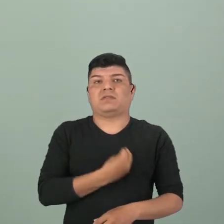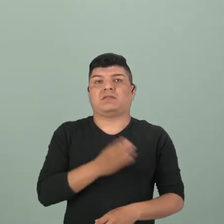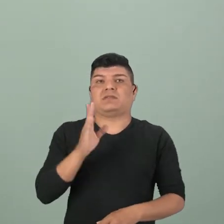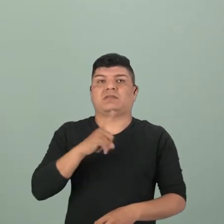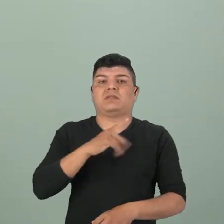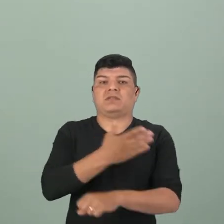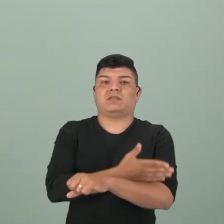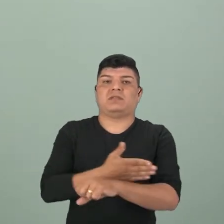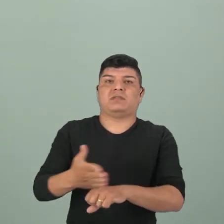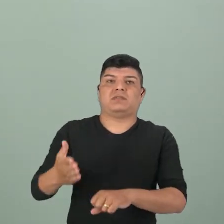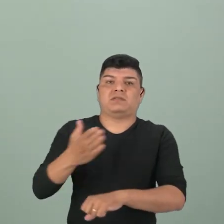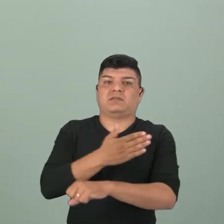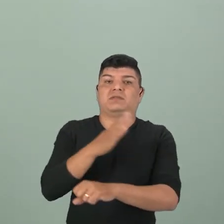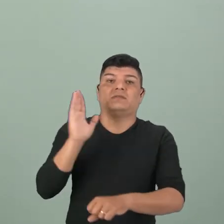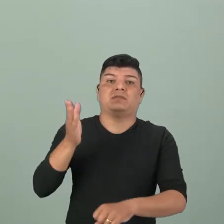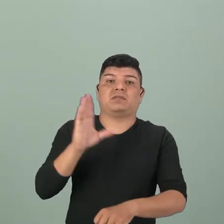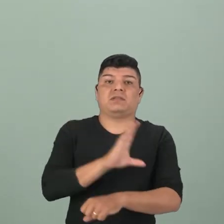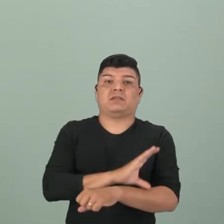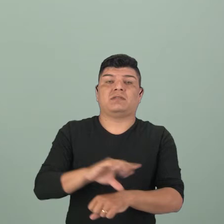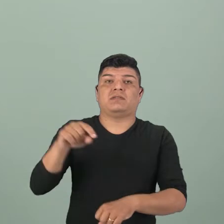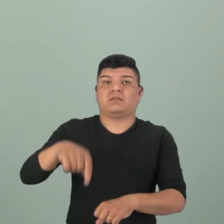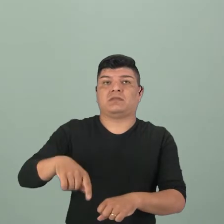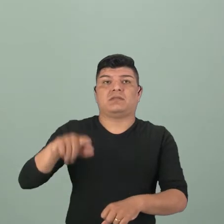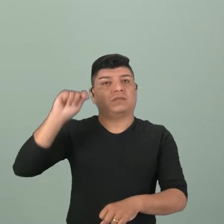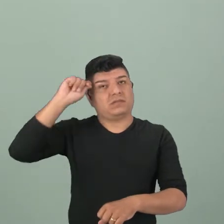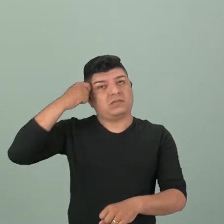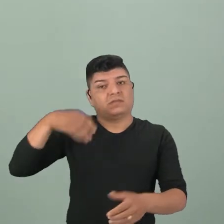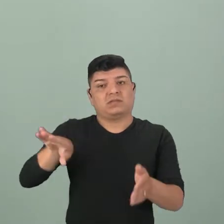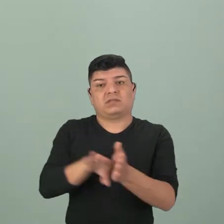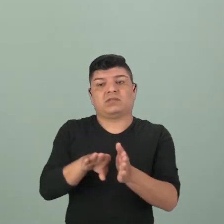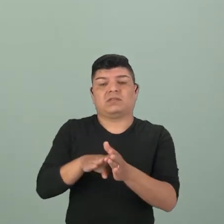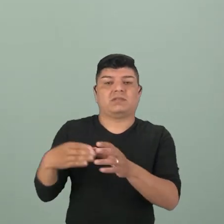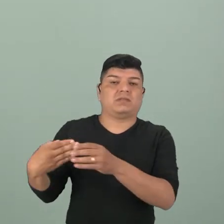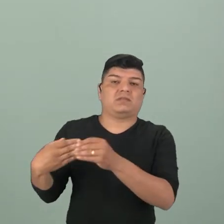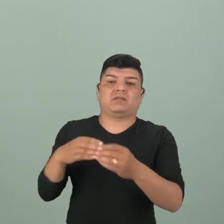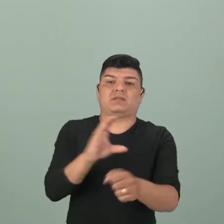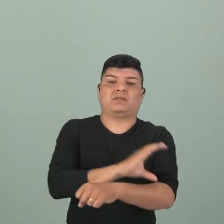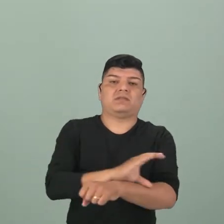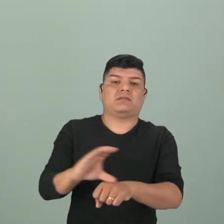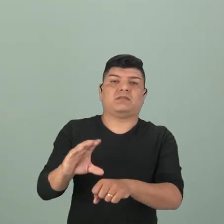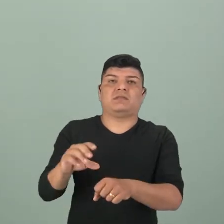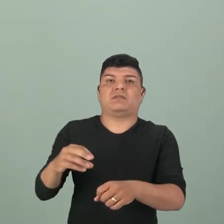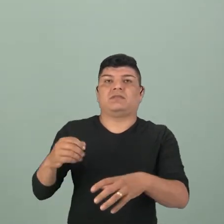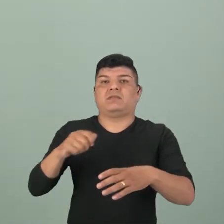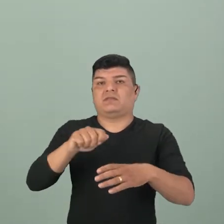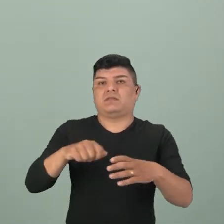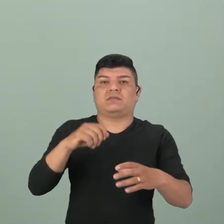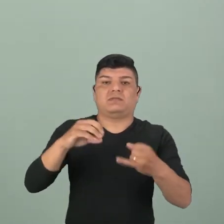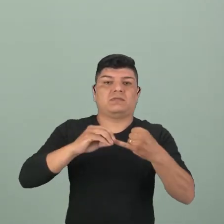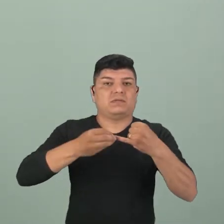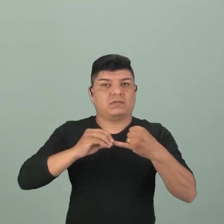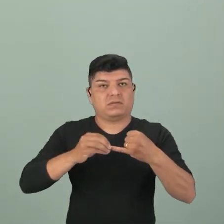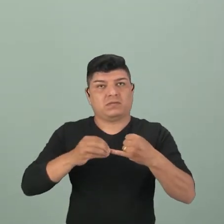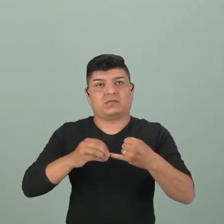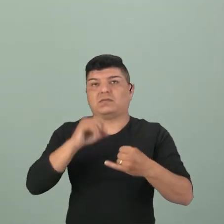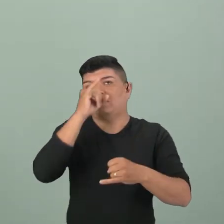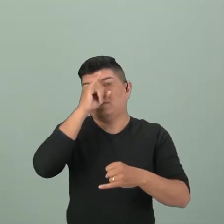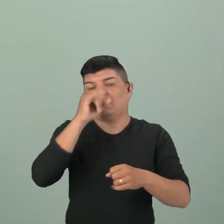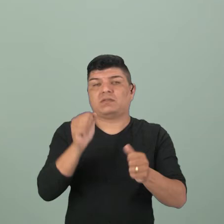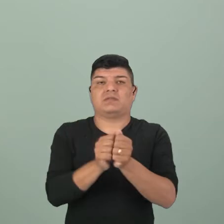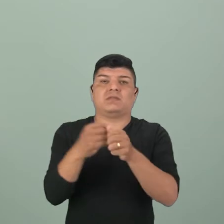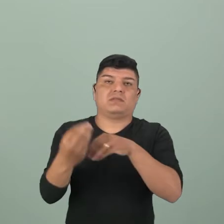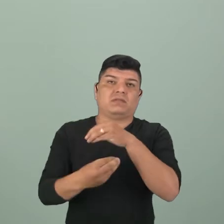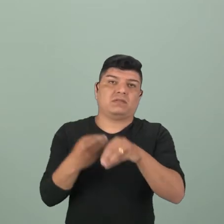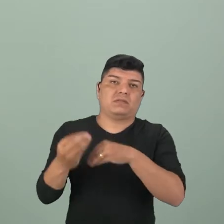tinham seus costumes, suas tradições. Os negros que chegaram trouxeram sua cultura. Feijoada, o samba, a capoeira,